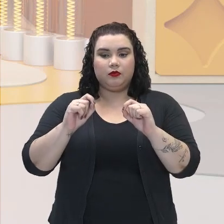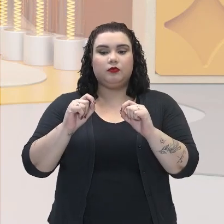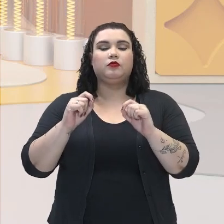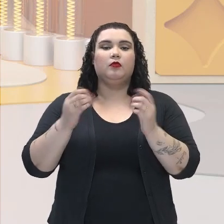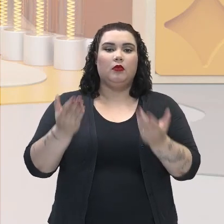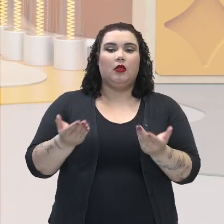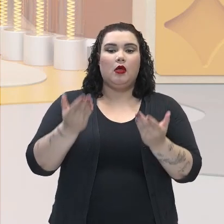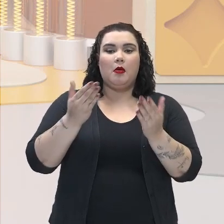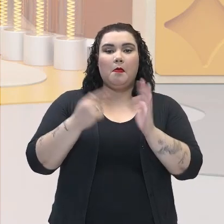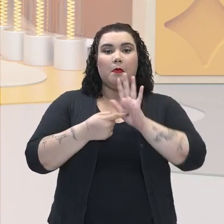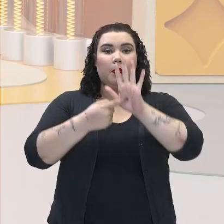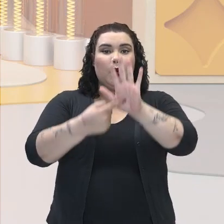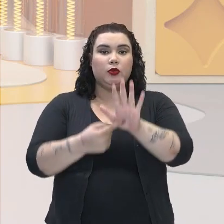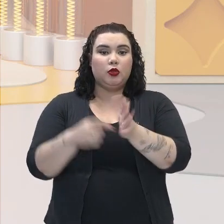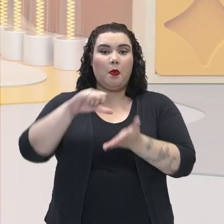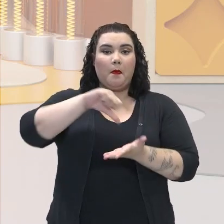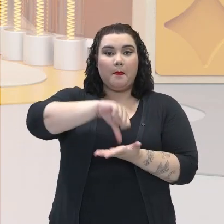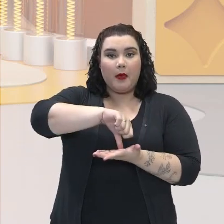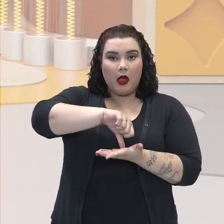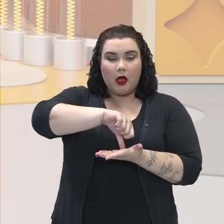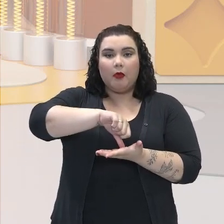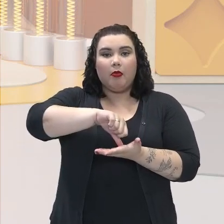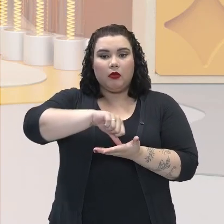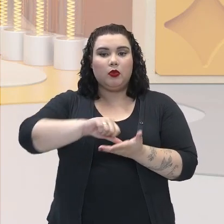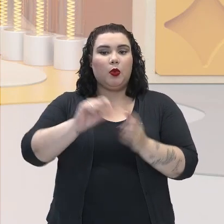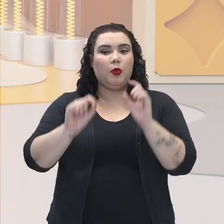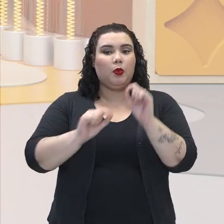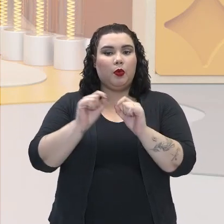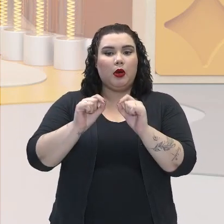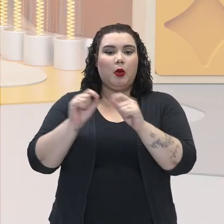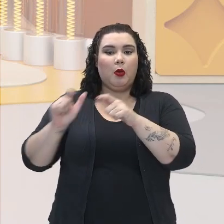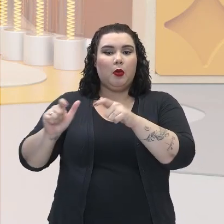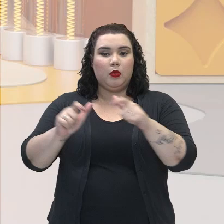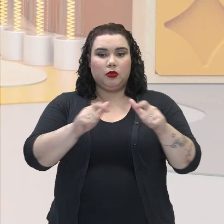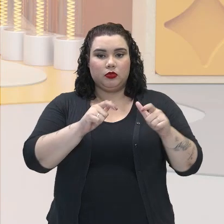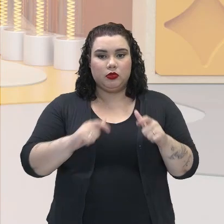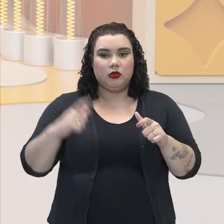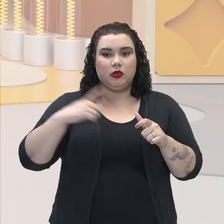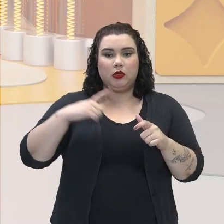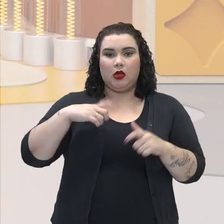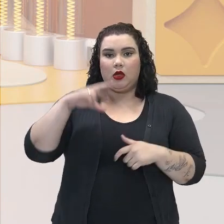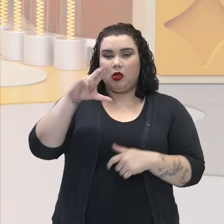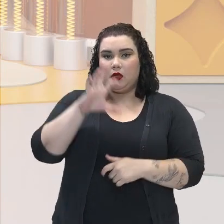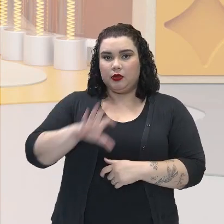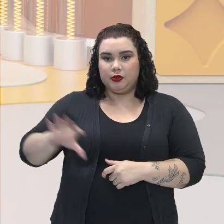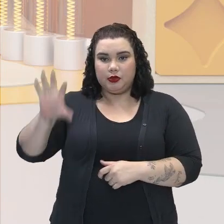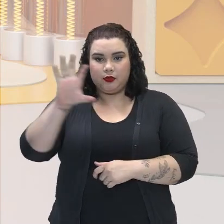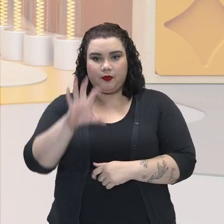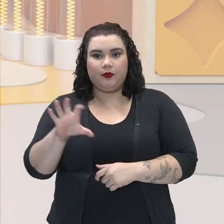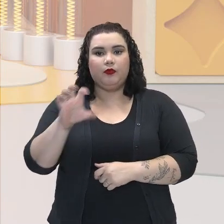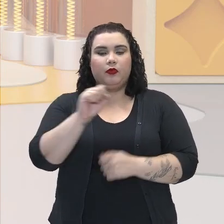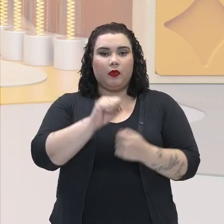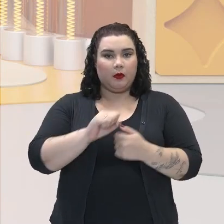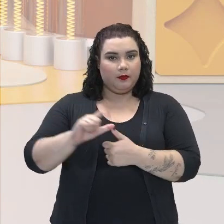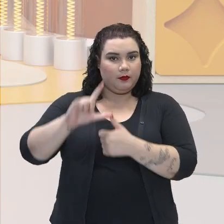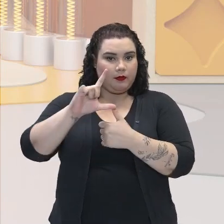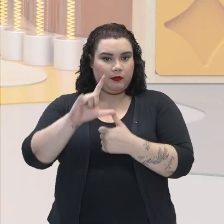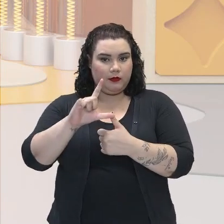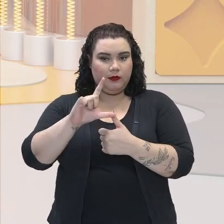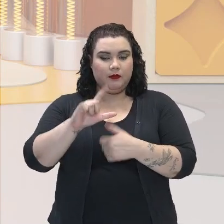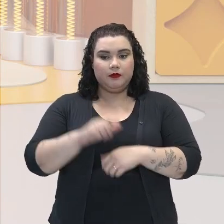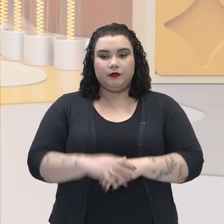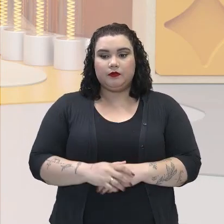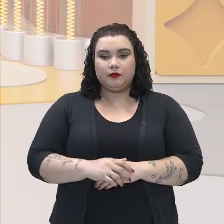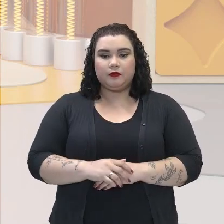identificar no mapa aqui para vocês o que é e onde está essa região que nós denominamos de América Latina.